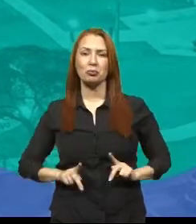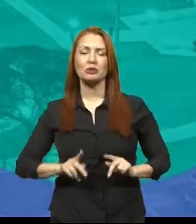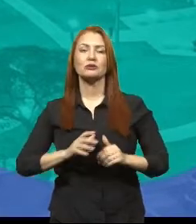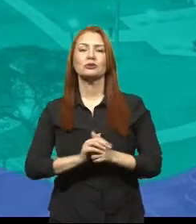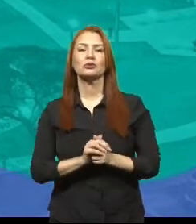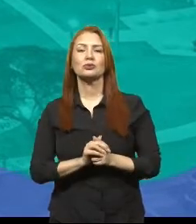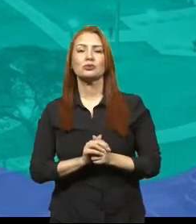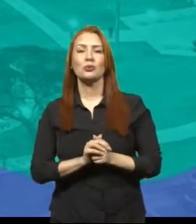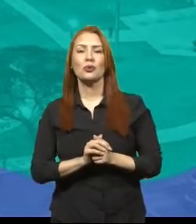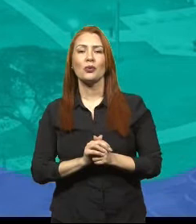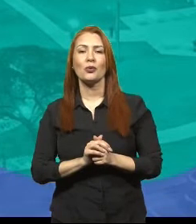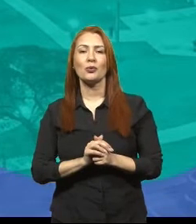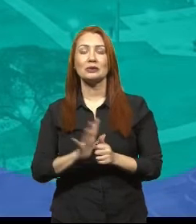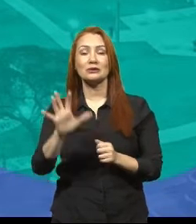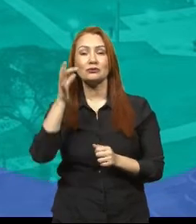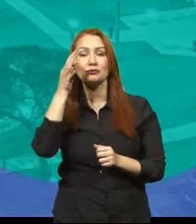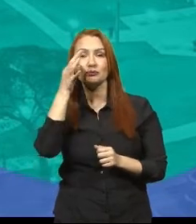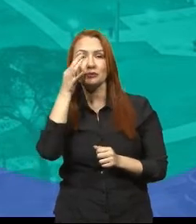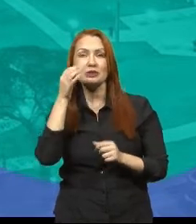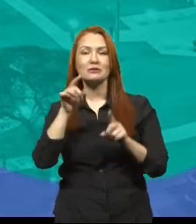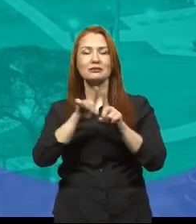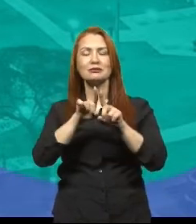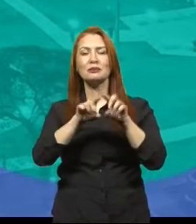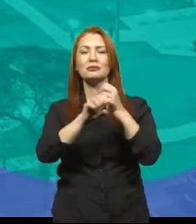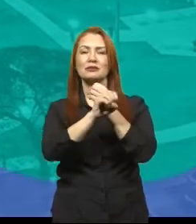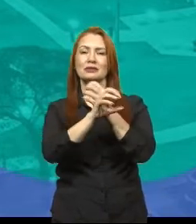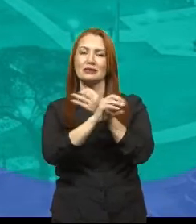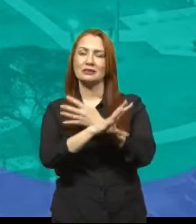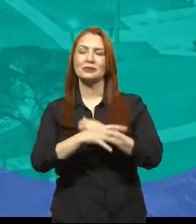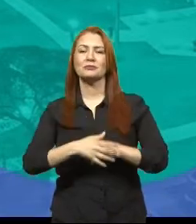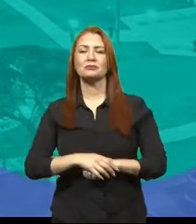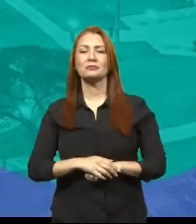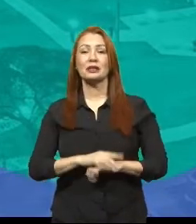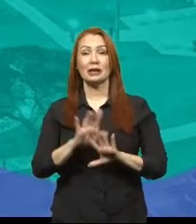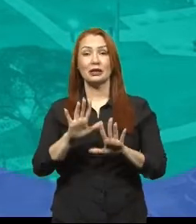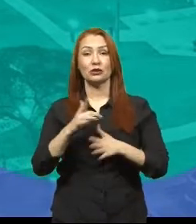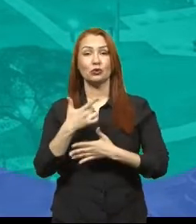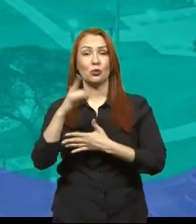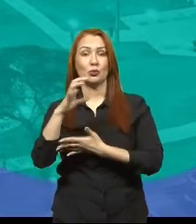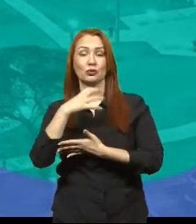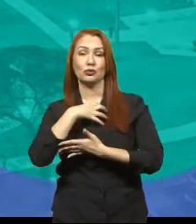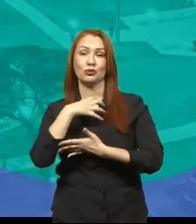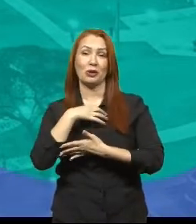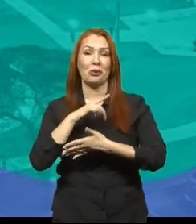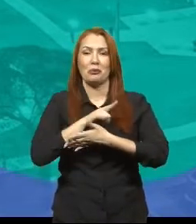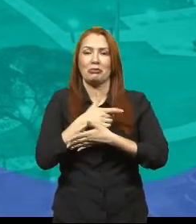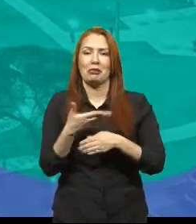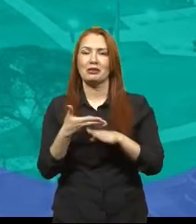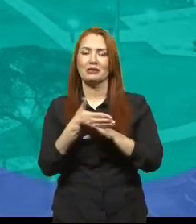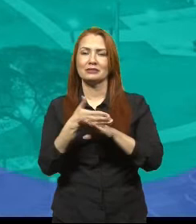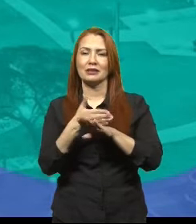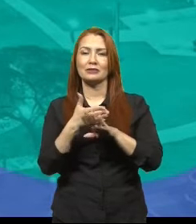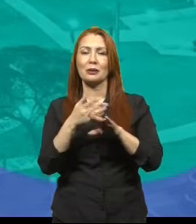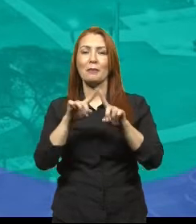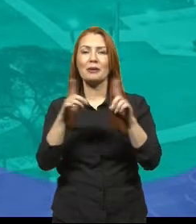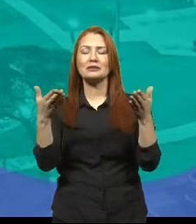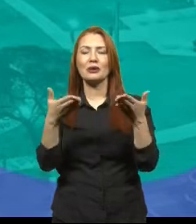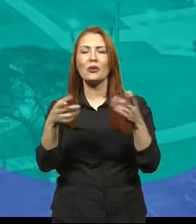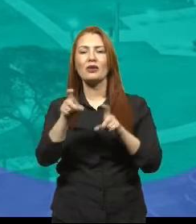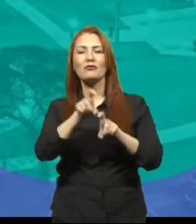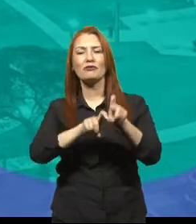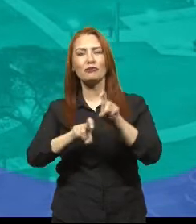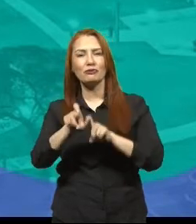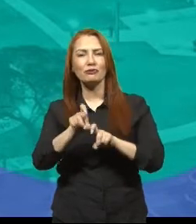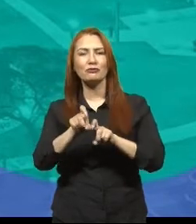esses laboratórios que, de outra forma, essas pessoas não teriam acesso de forma virtual, mas em